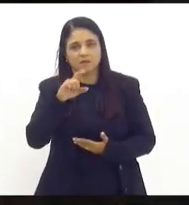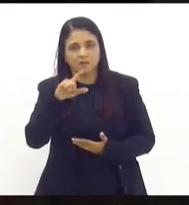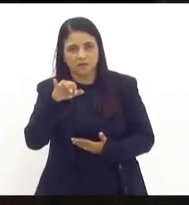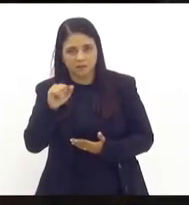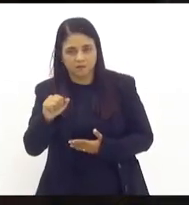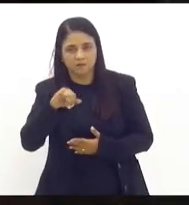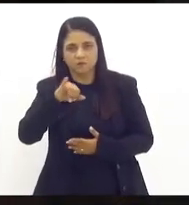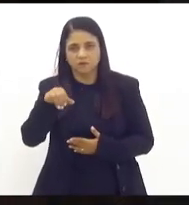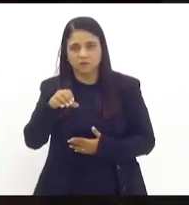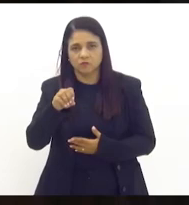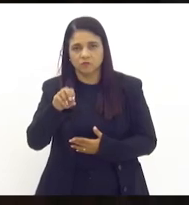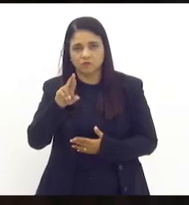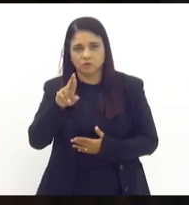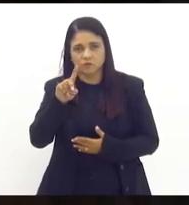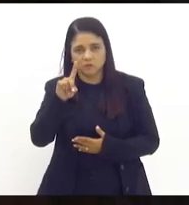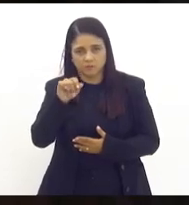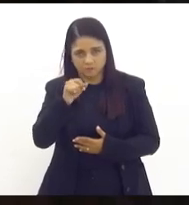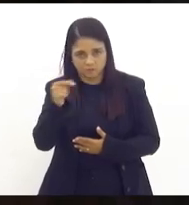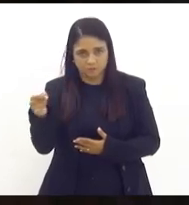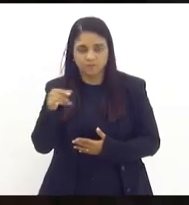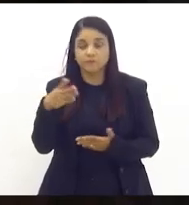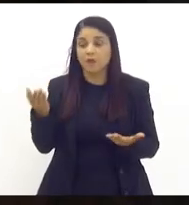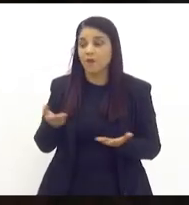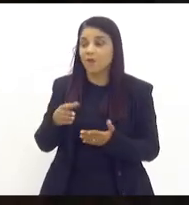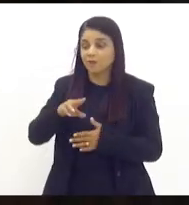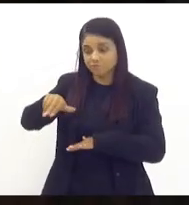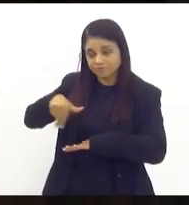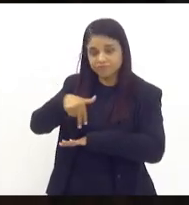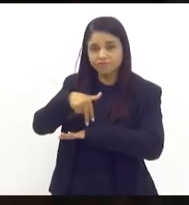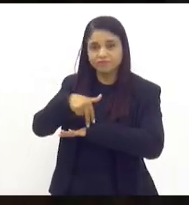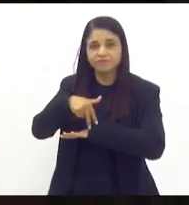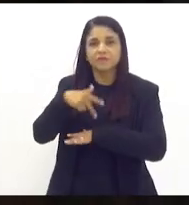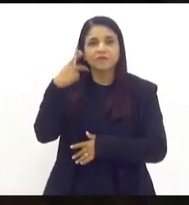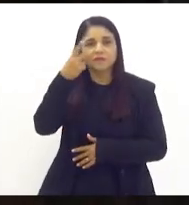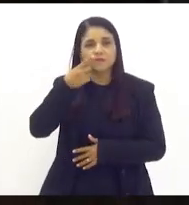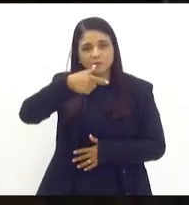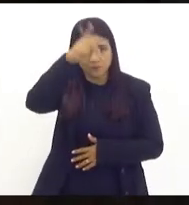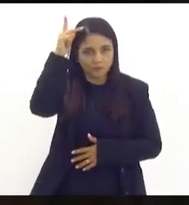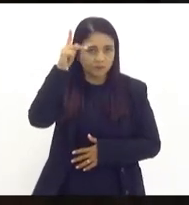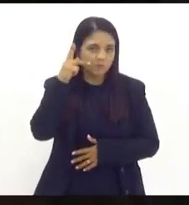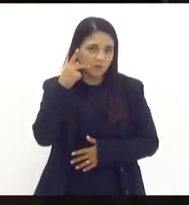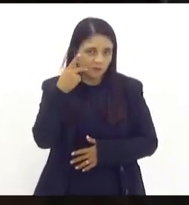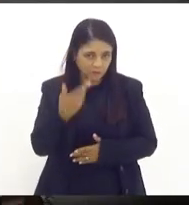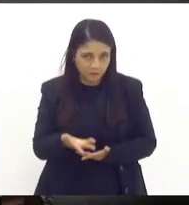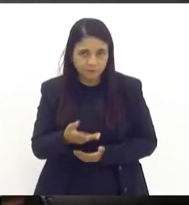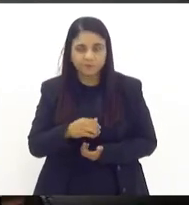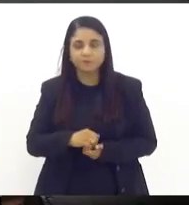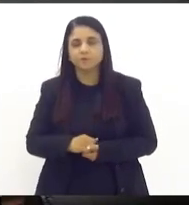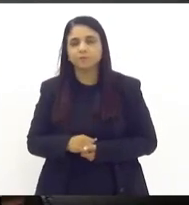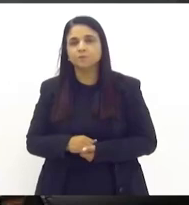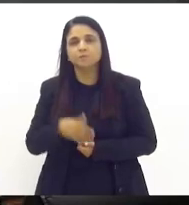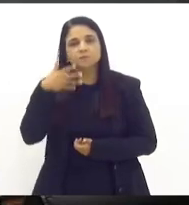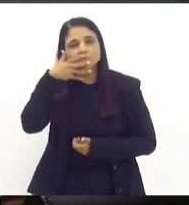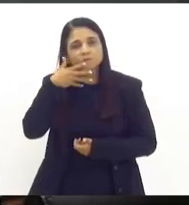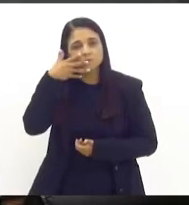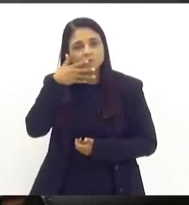nosso nome Deputado Luiz Paulo com a palavra senhor presidente